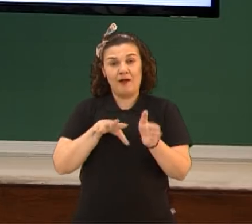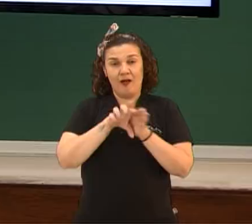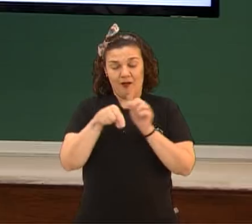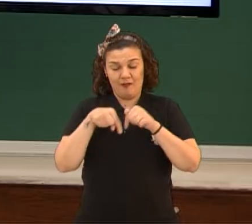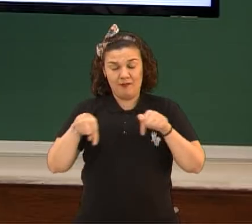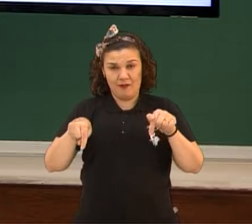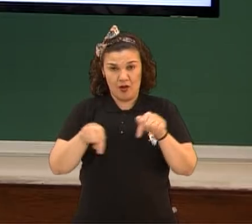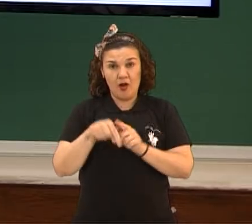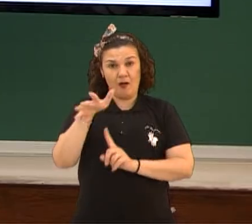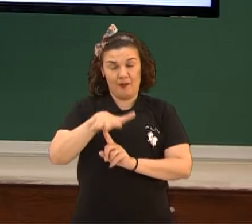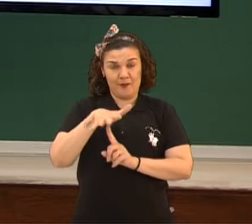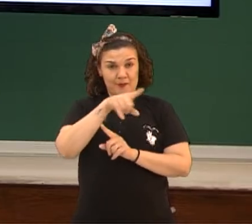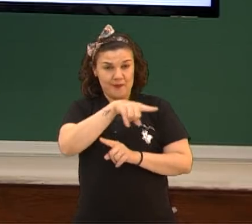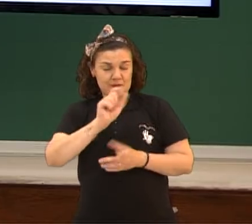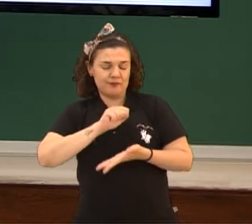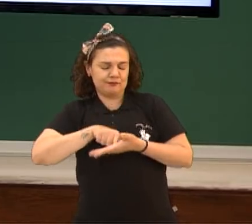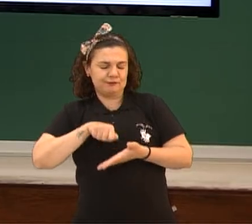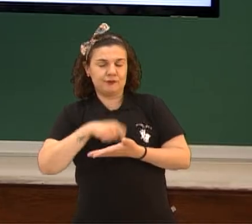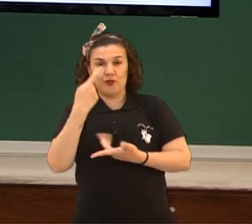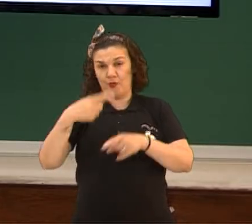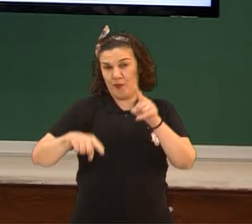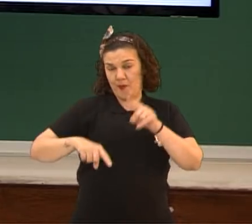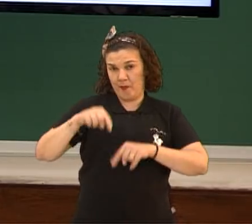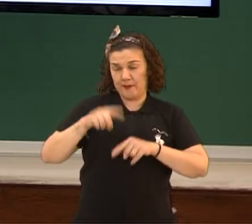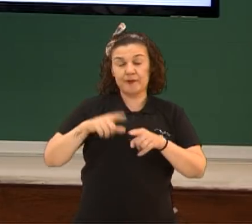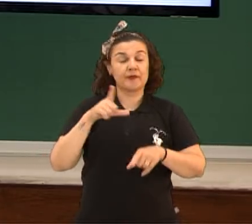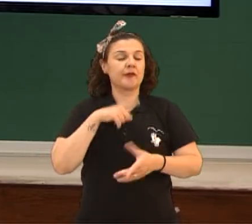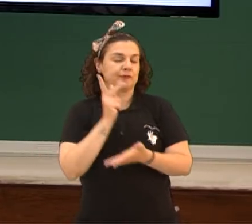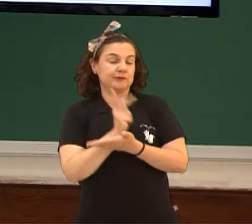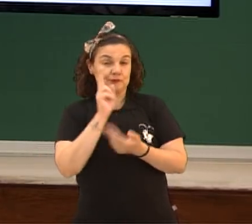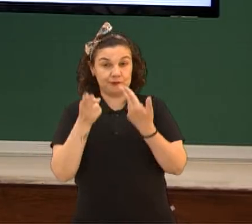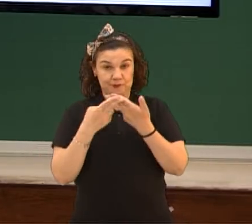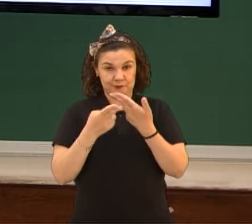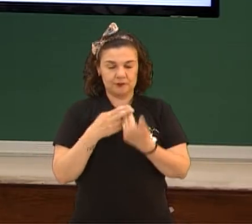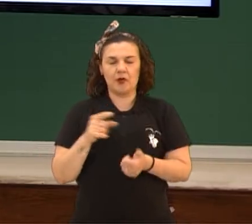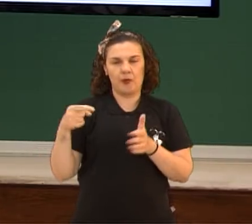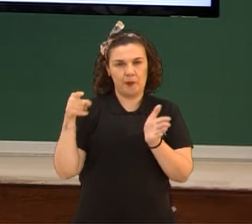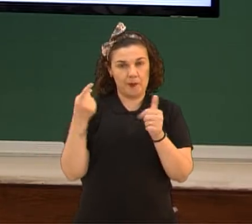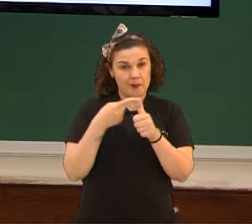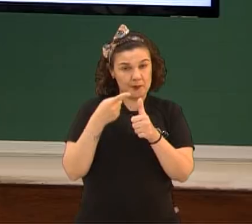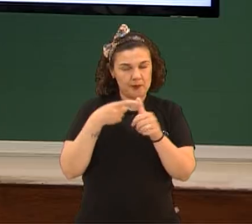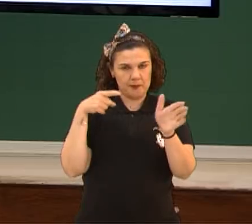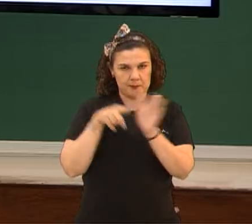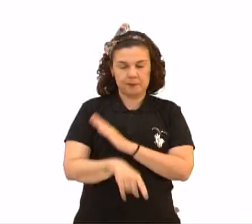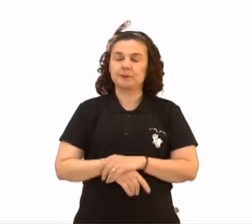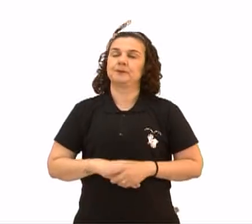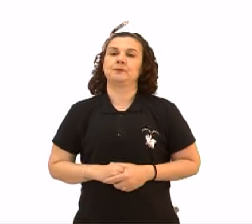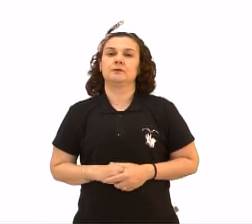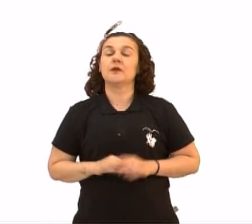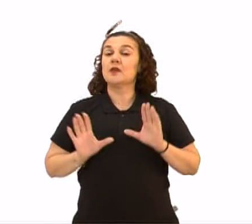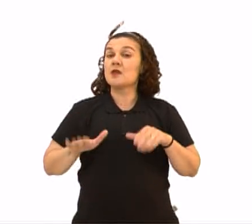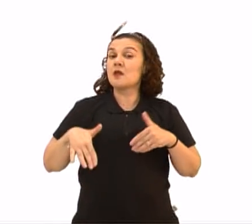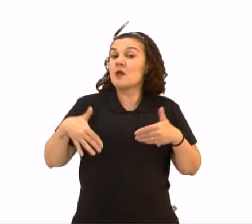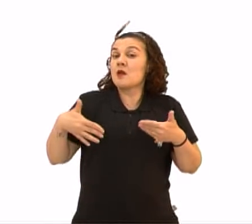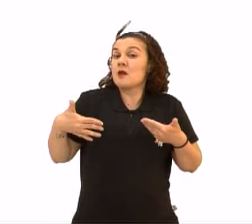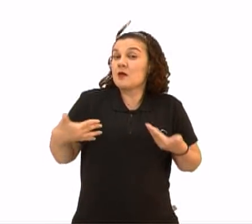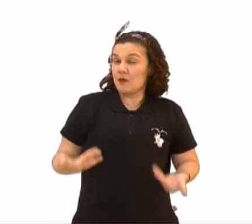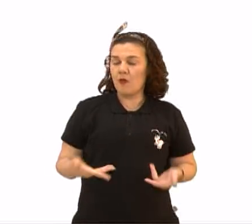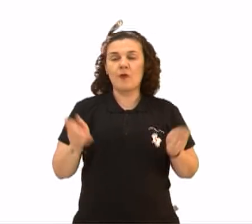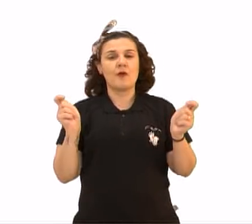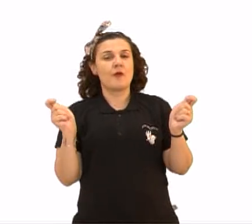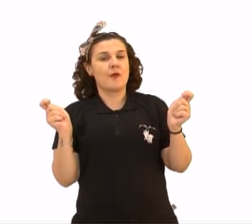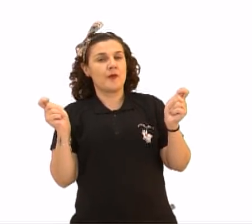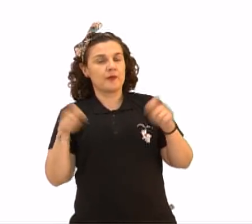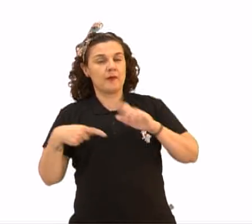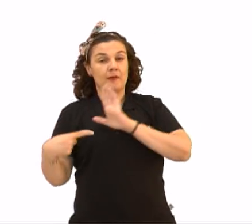estar fazendo as suas anotações nos materiais que você sempre utiliza. Temos o primeiro exercício que fala o seguinte: de que maneira pode